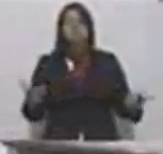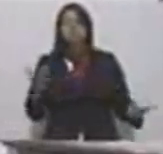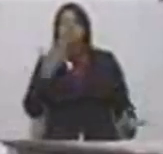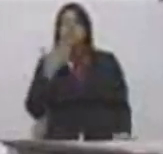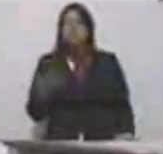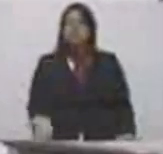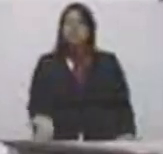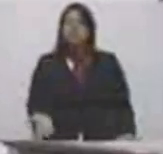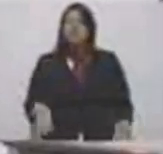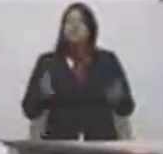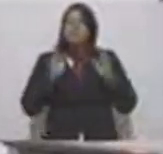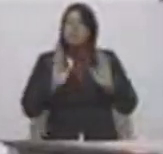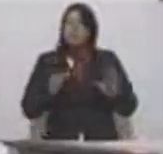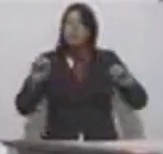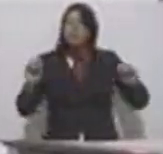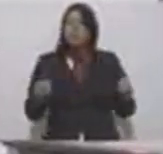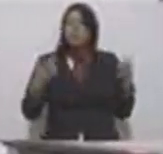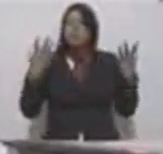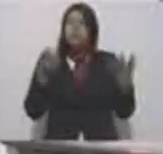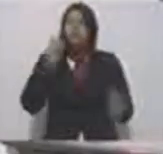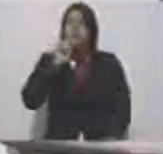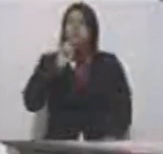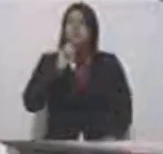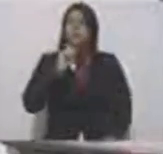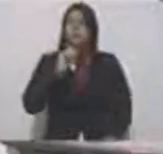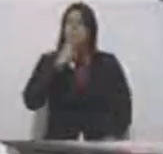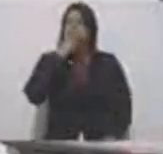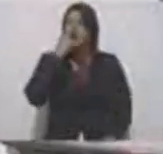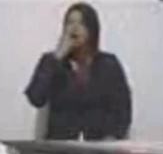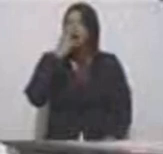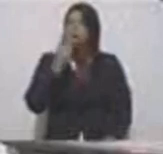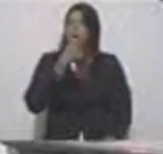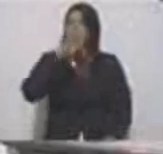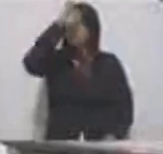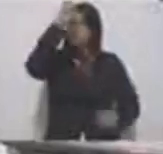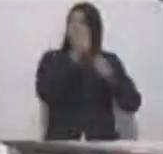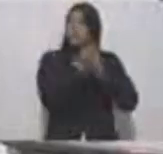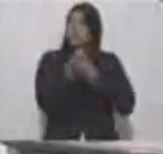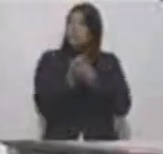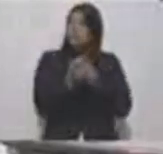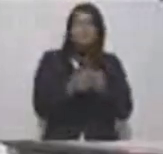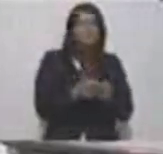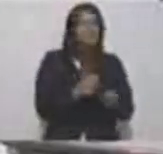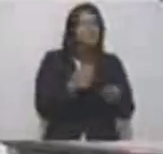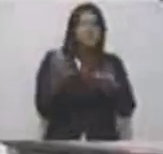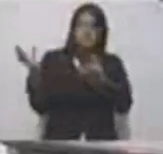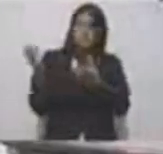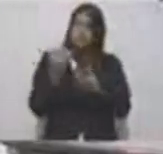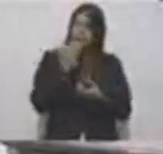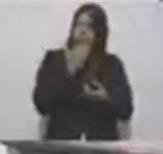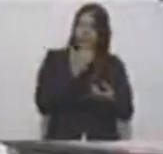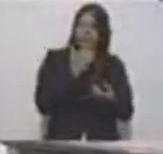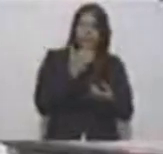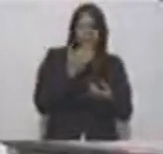Já aconteceu deles terem que devolver o alimento. Eles não aceitaram o alimento, porque chegaram os alimentos